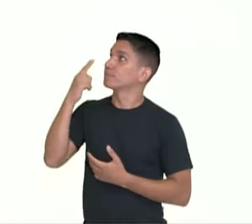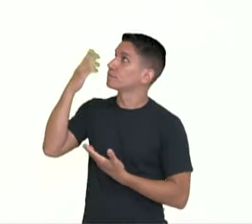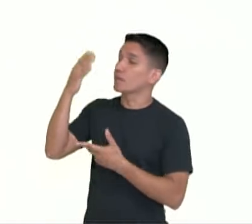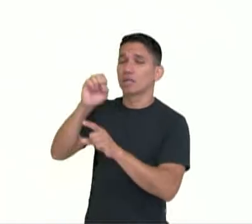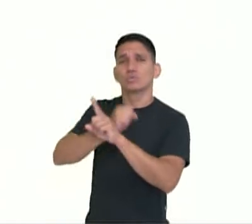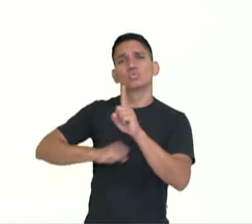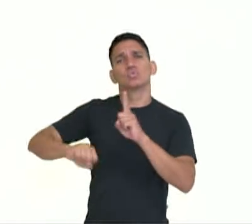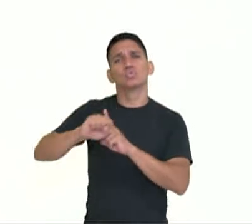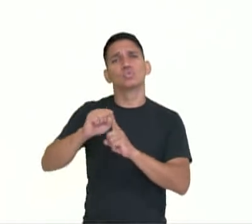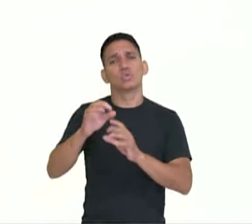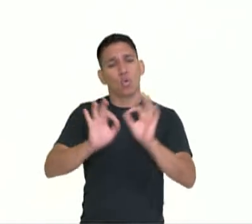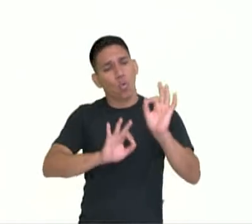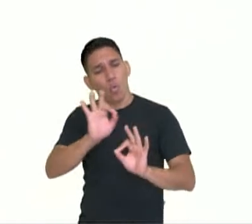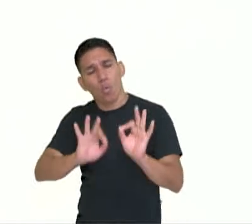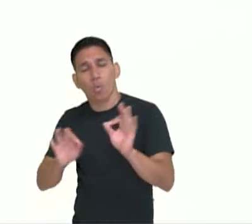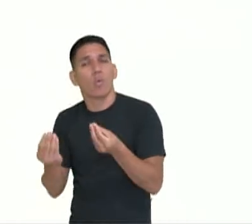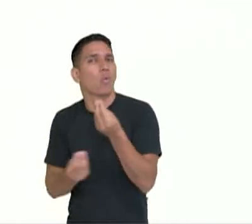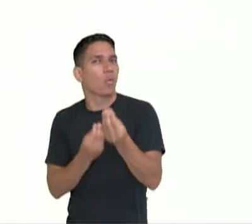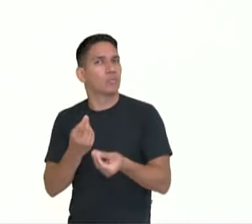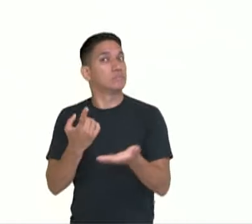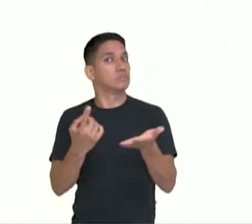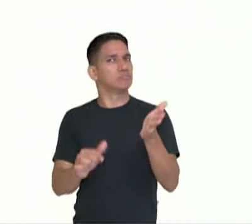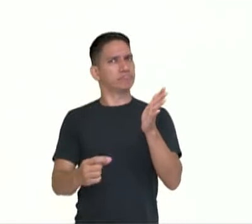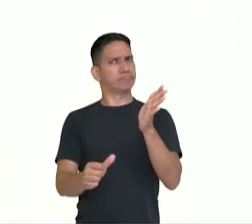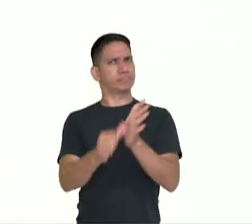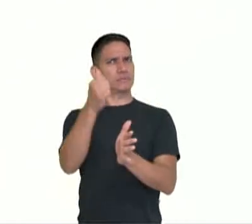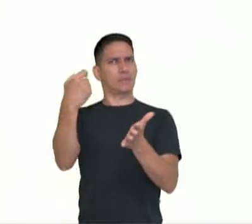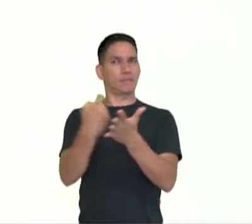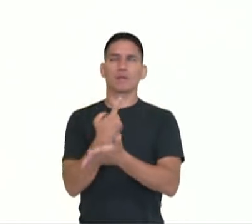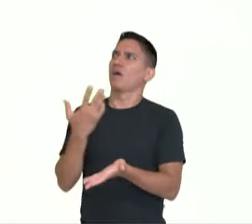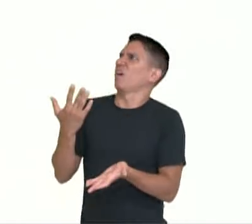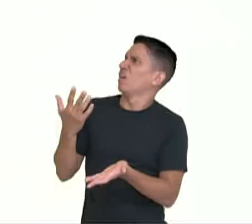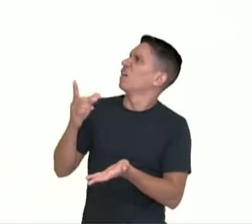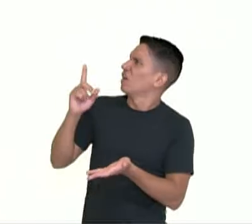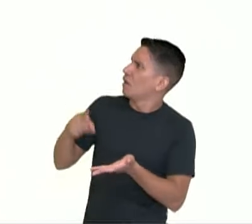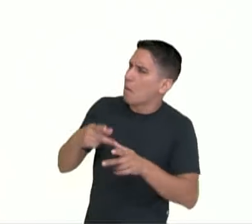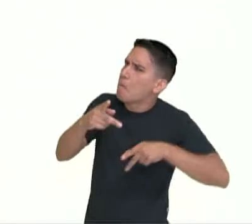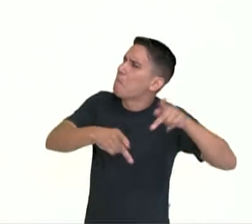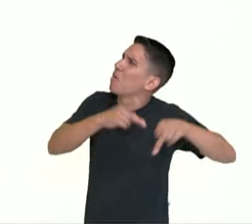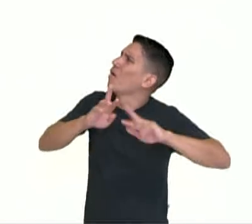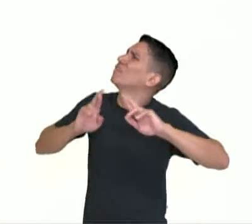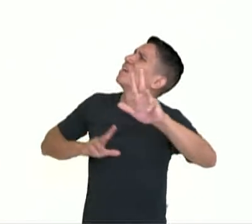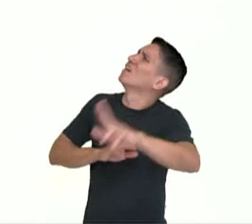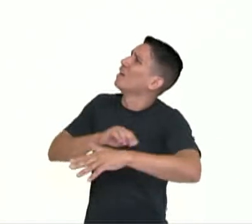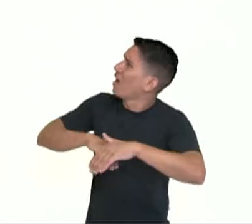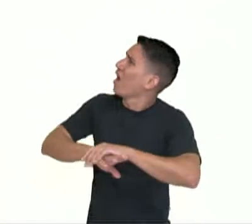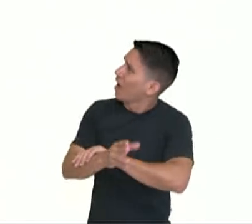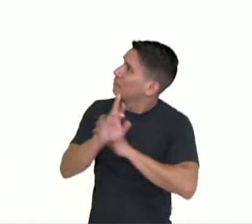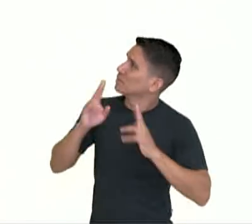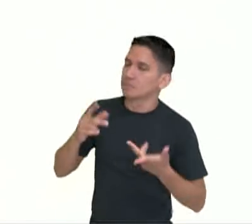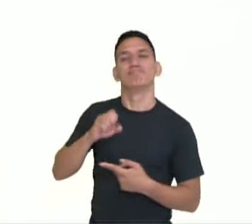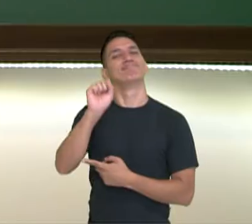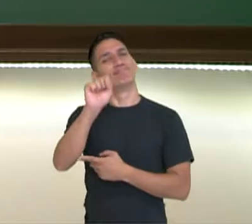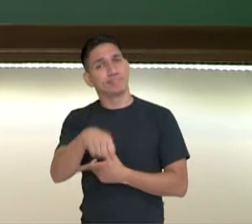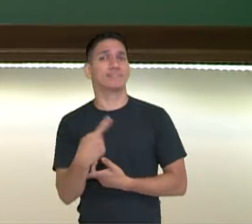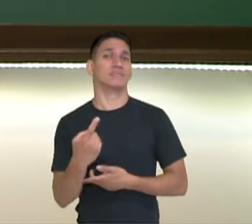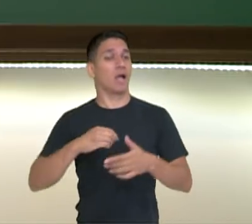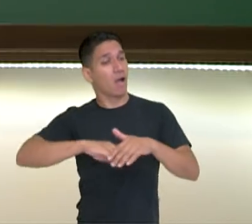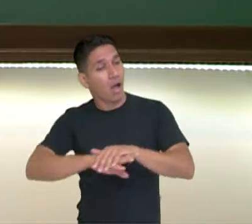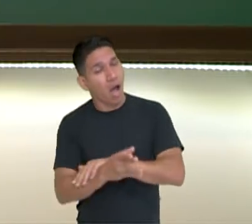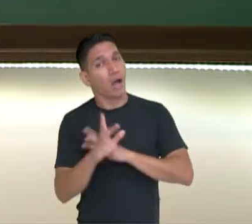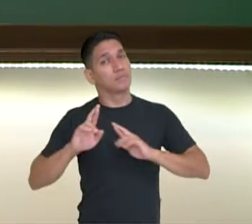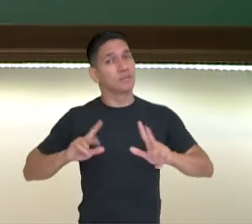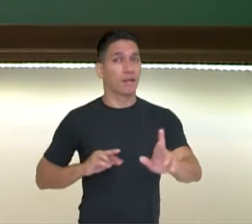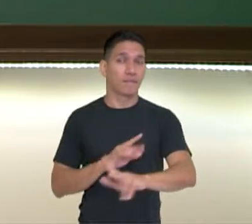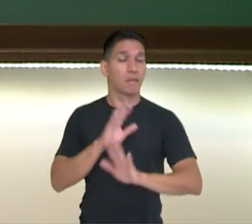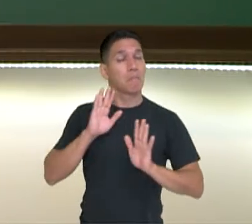sociedade? Primeiro que vocês vão me perguntar mas eles eram diferentes povos e tinham diferentes hábitos. Sim, tinham diferentes hábitos, eram diferentes povos.